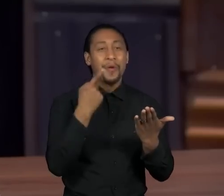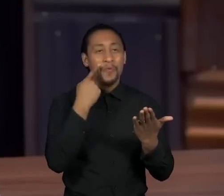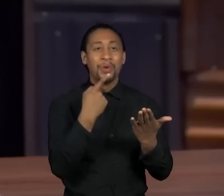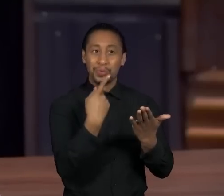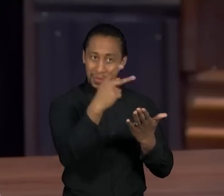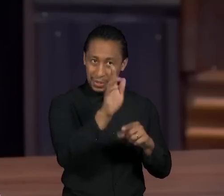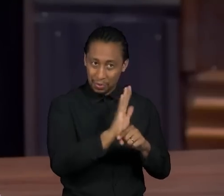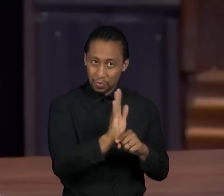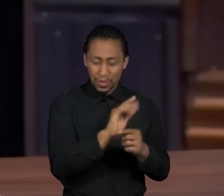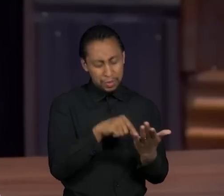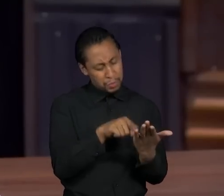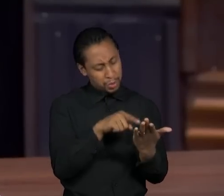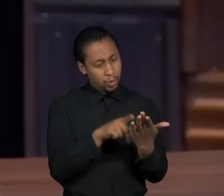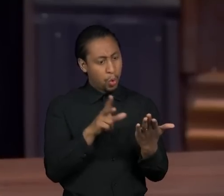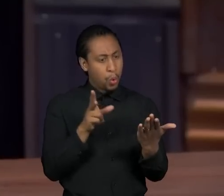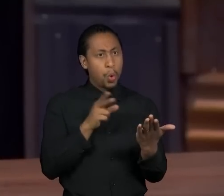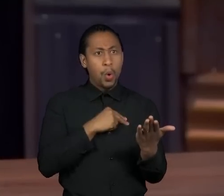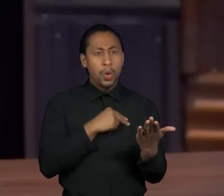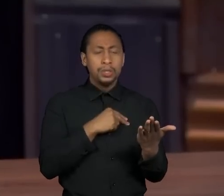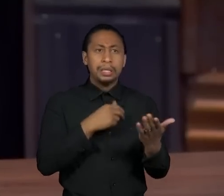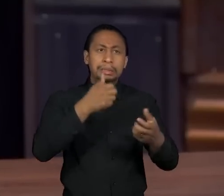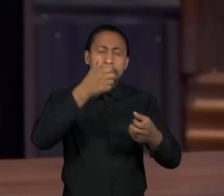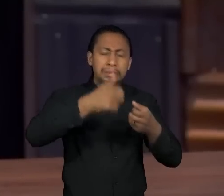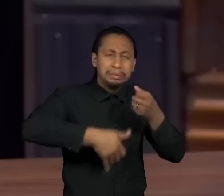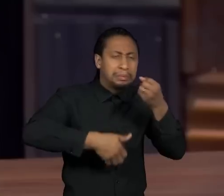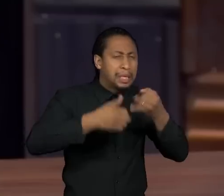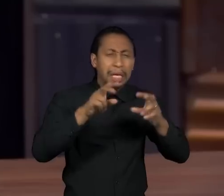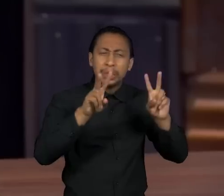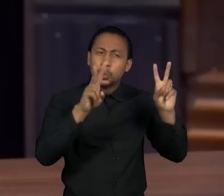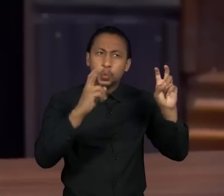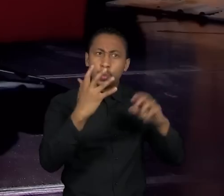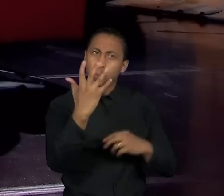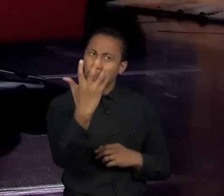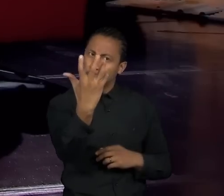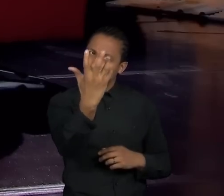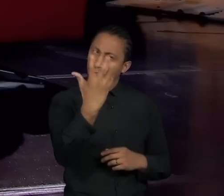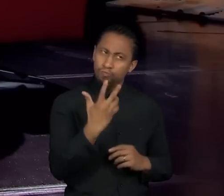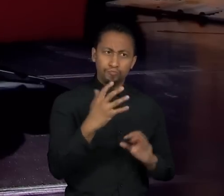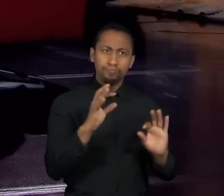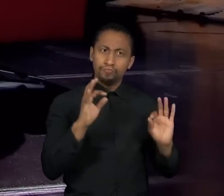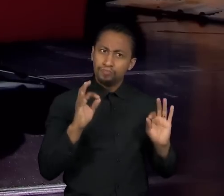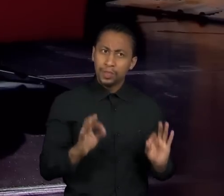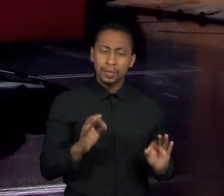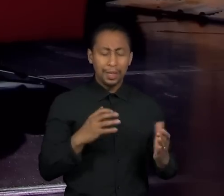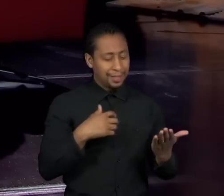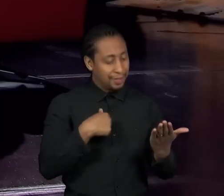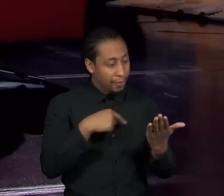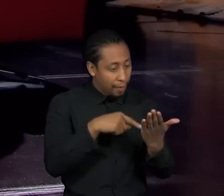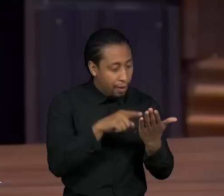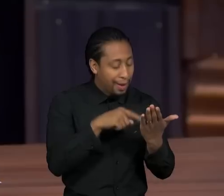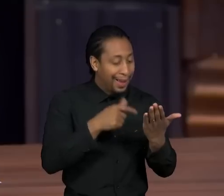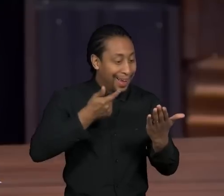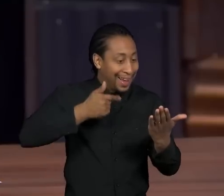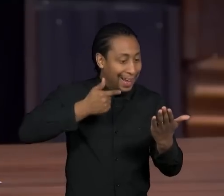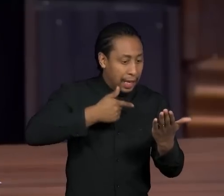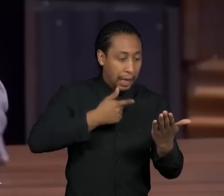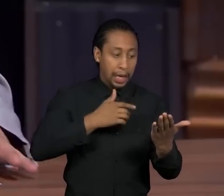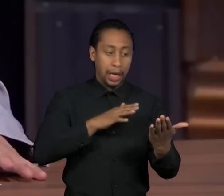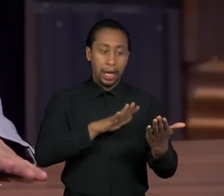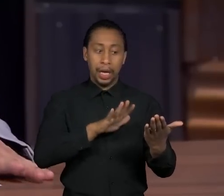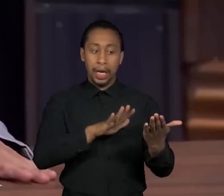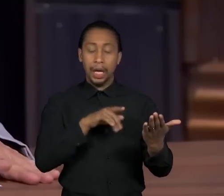falei, cara, ele consegue falar de coisas muito duras, de um jeito que você vai rindo, mas daqui a pouco você fala assim,